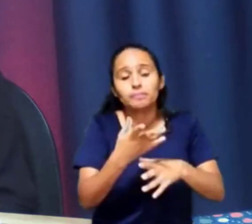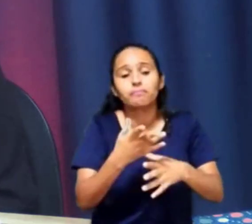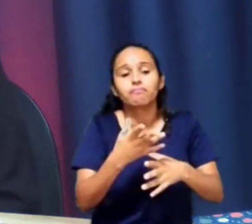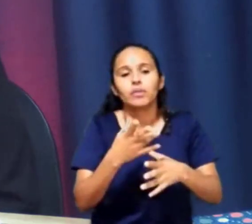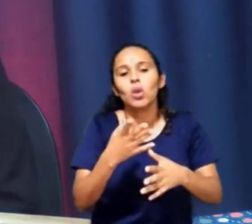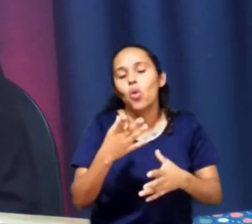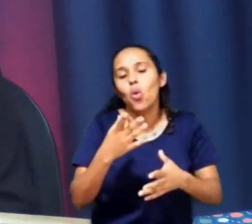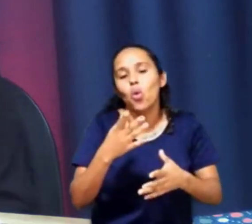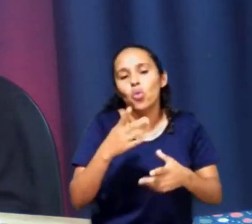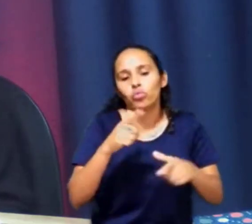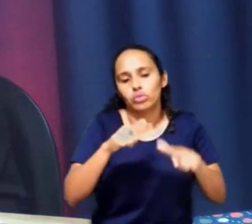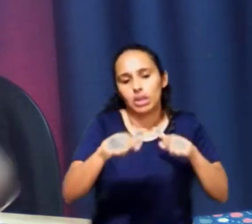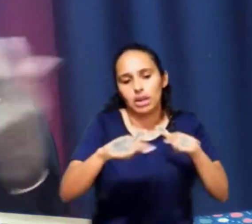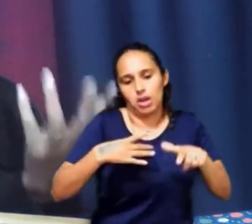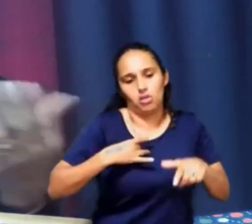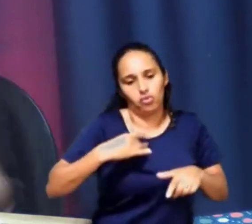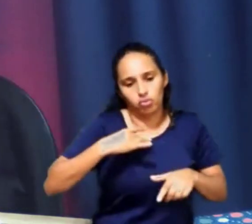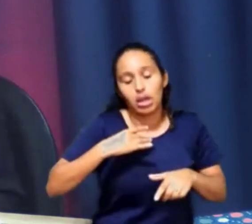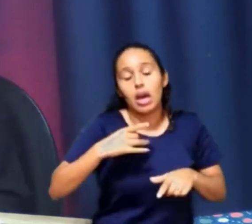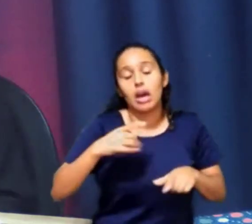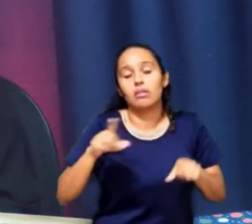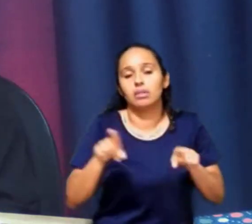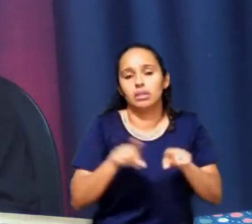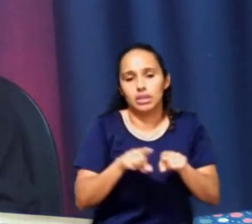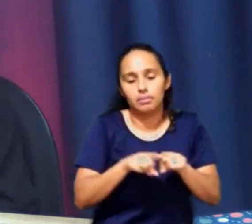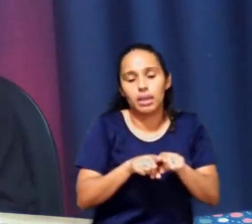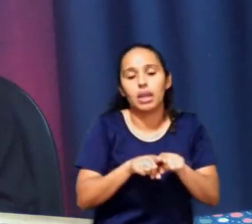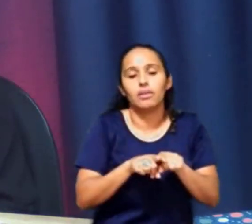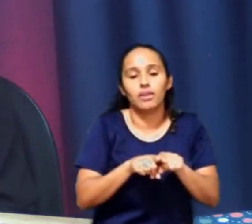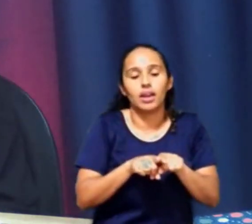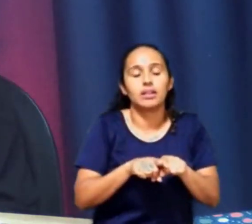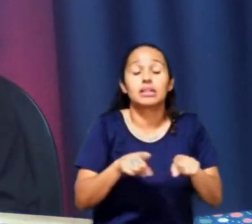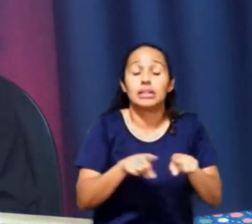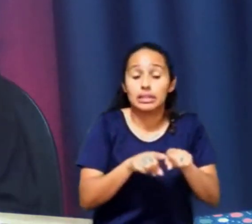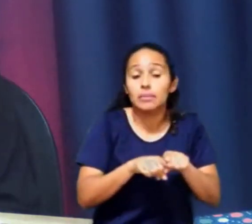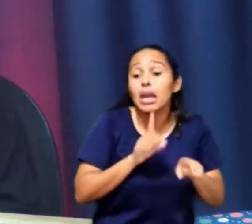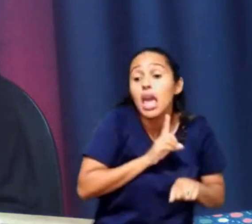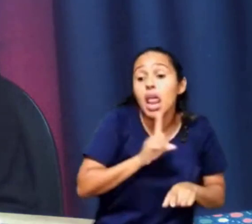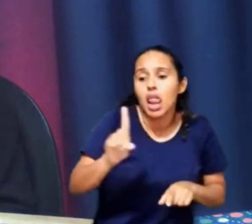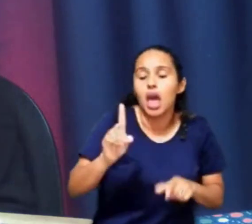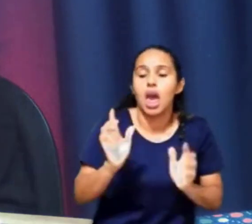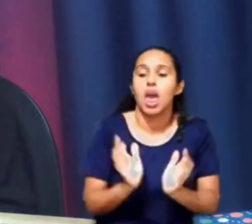Ferraz, fui um tempo em Poá também. Desenvolvendo Libras